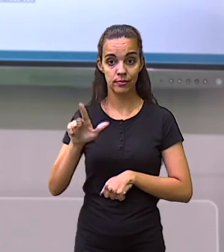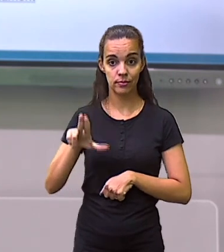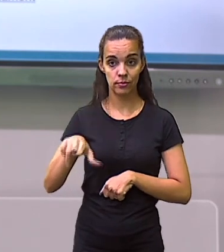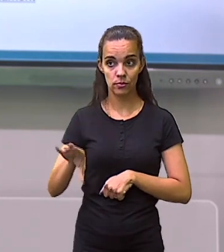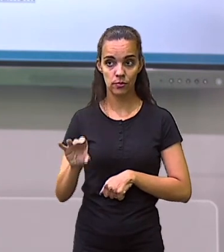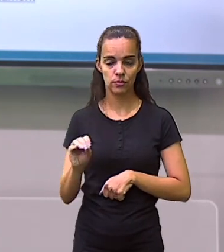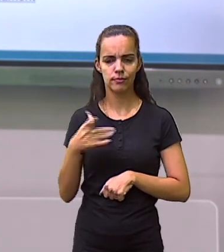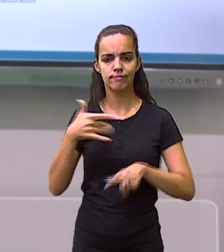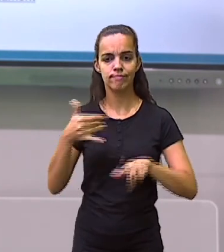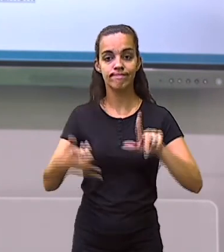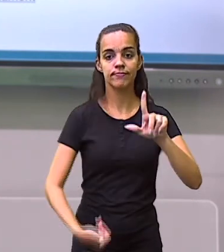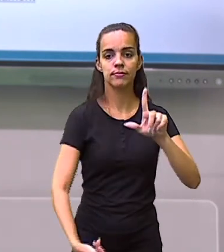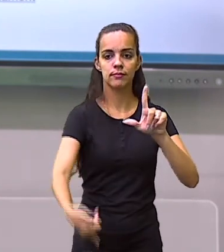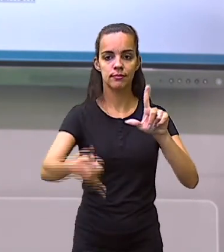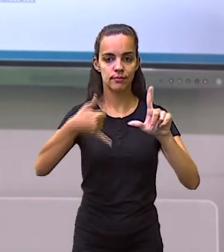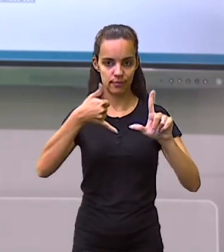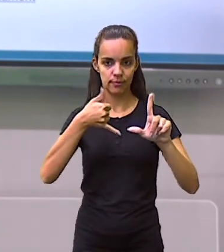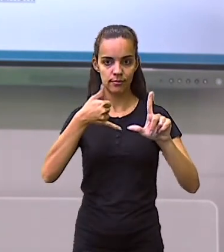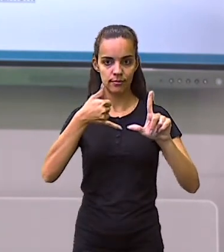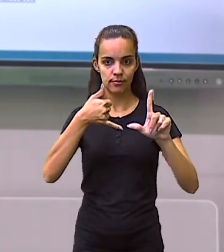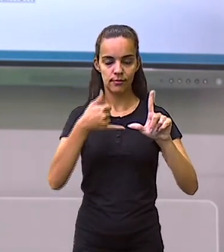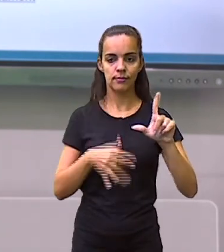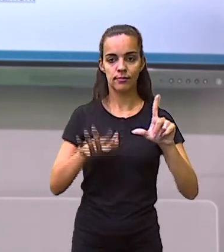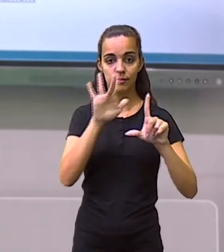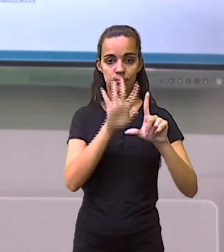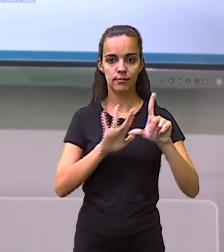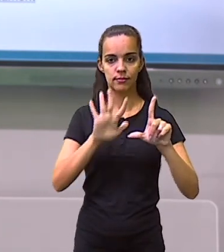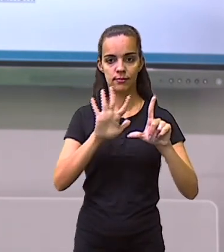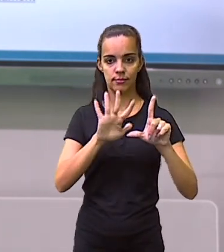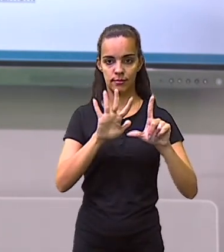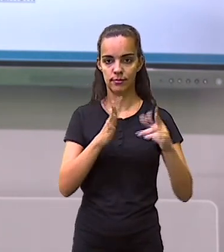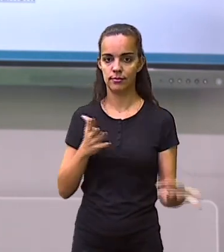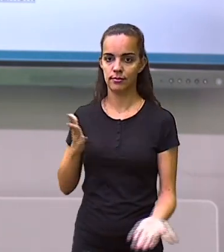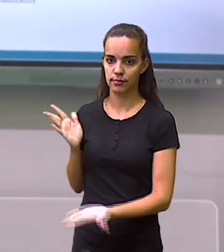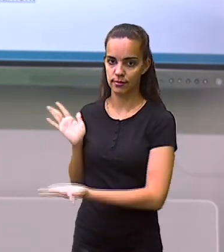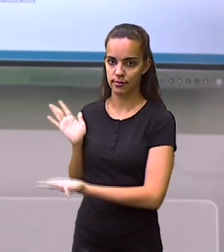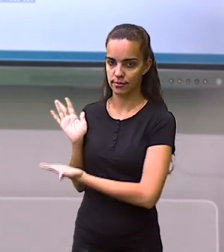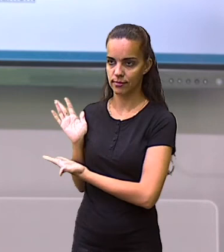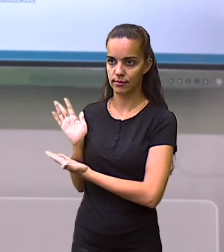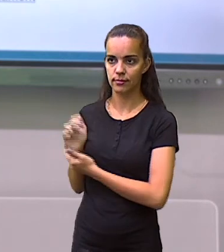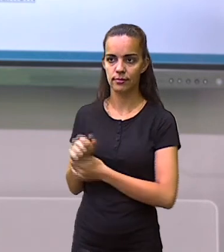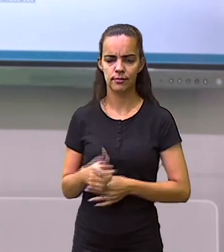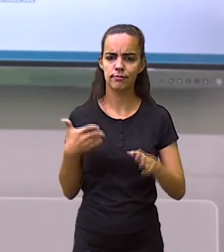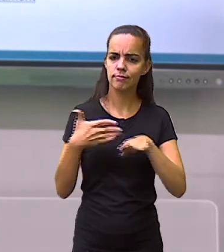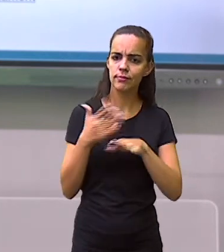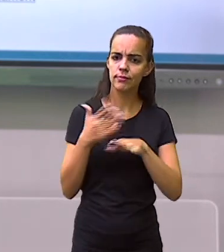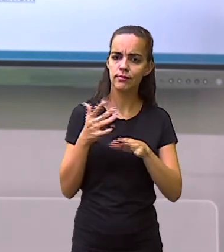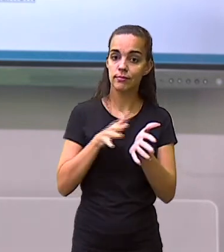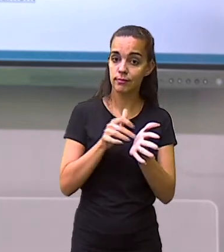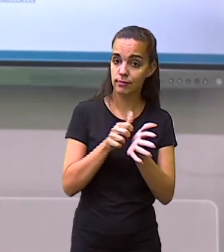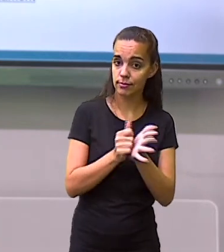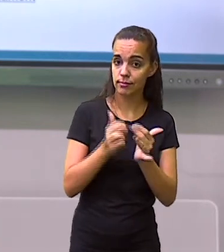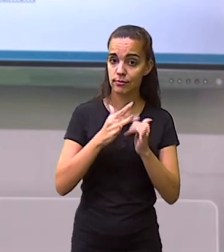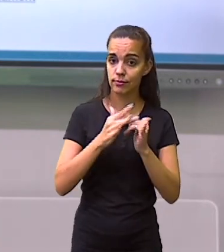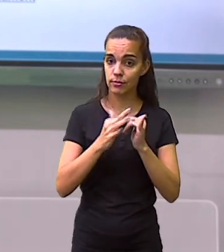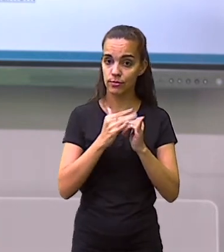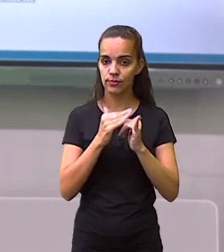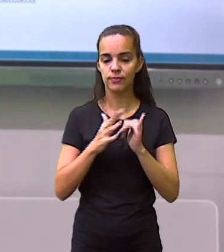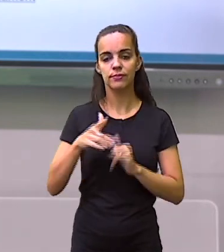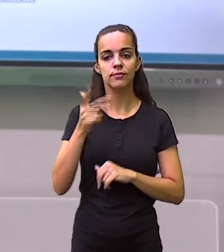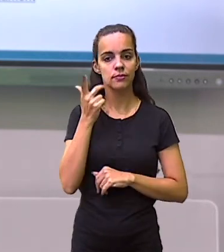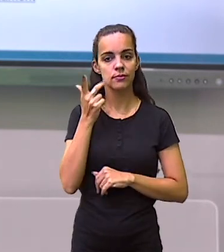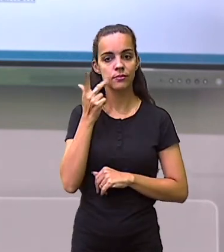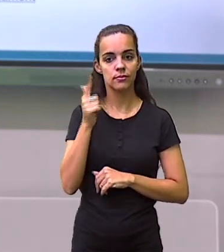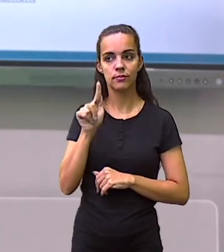smedgv.com/aluno, aponte a câmera do seu celular na imagem que aparece no canto da tela, se inscreva no nosso canal do